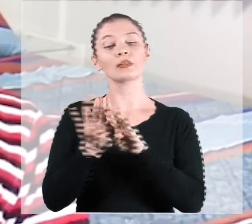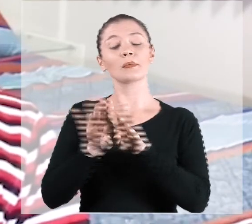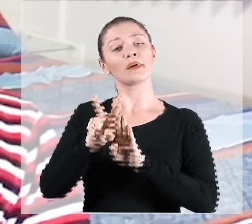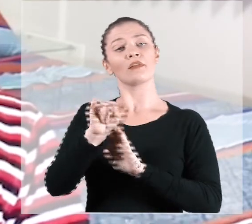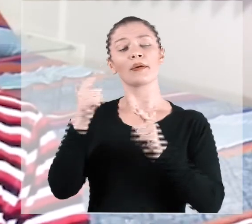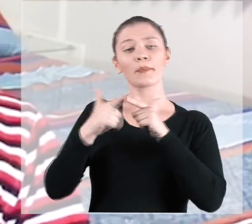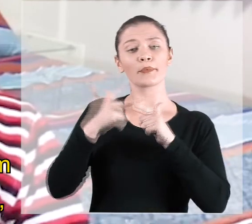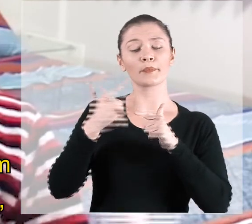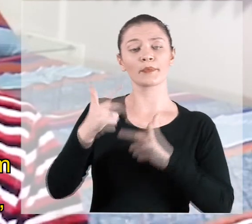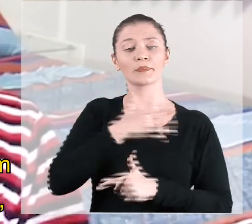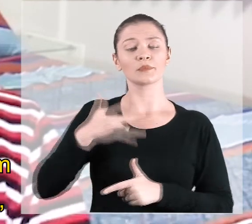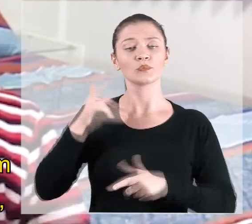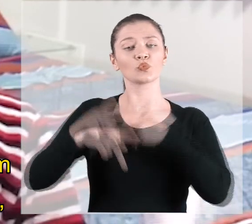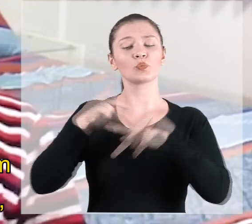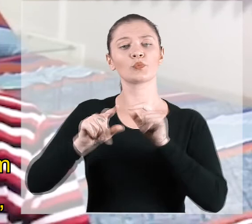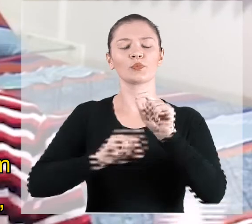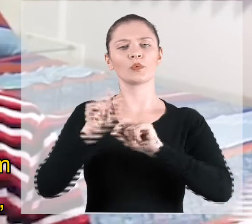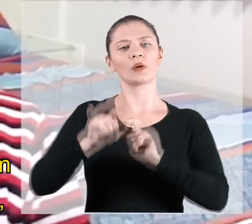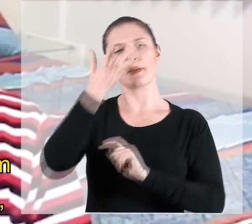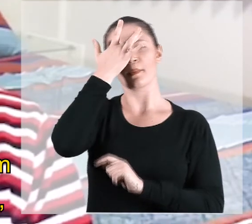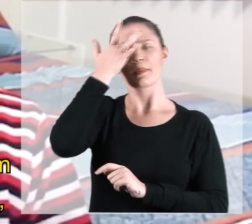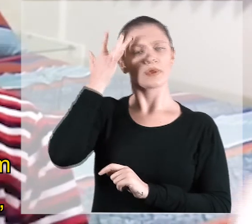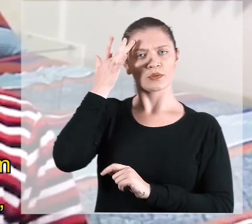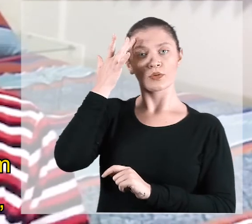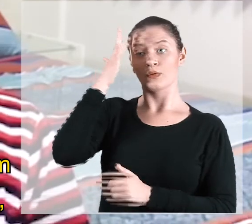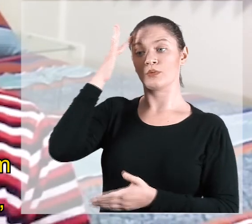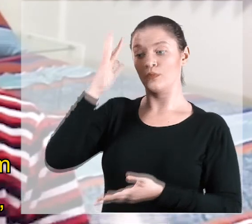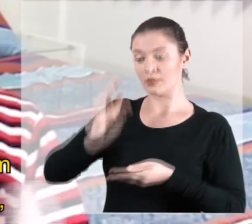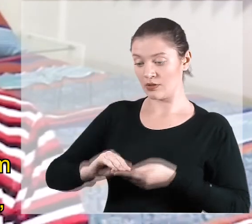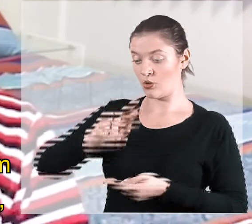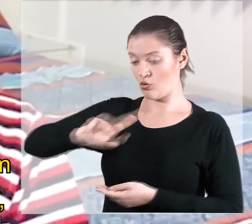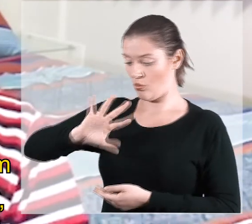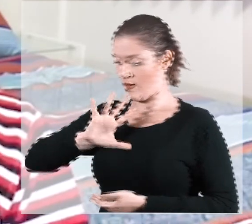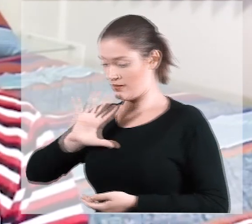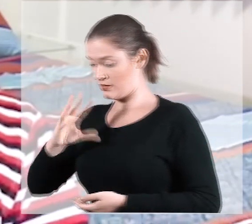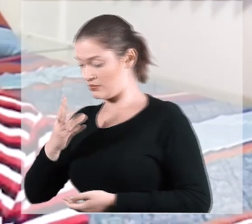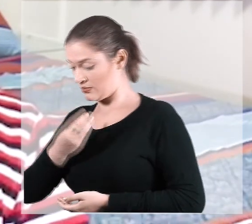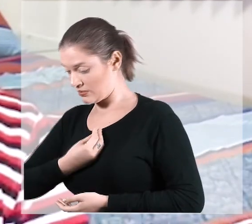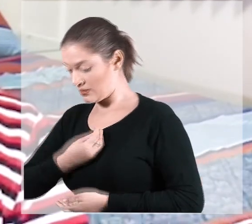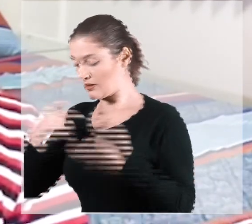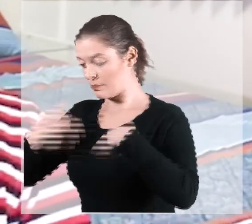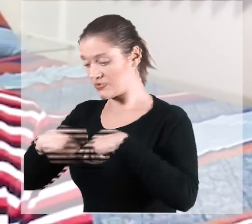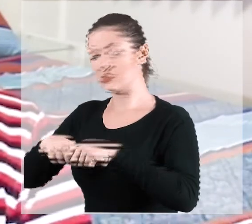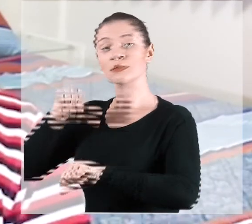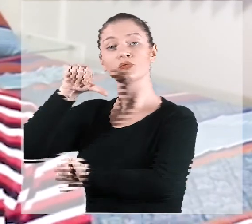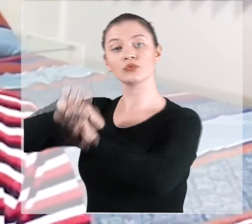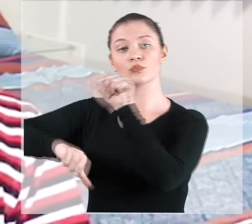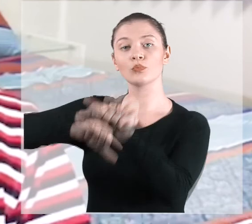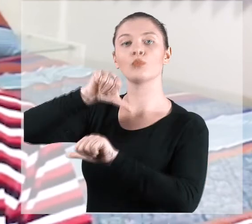gerar um problema de saúde pública que é pessoas que entenderam que não são mais transexuais, que necessitam hoje